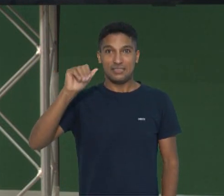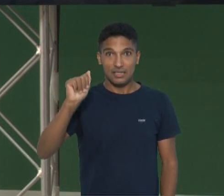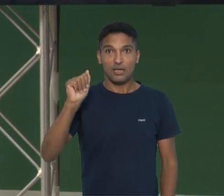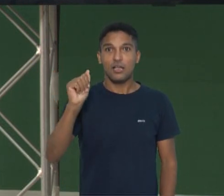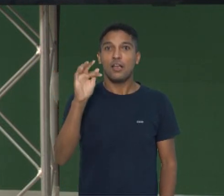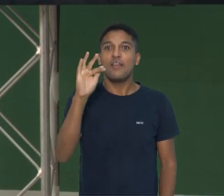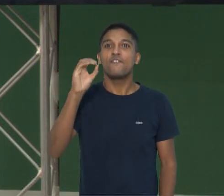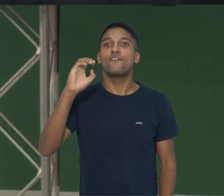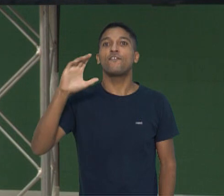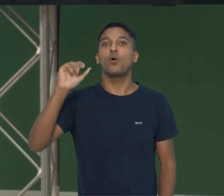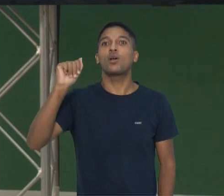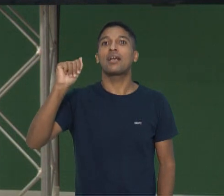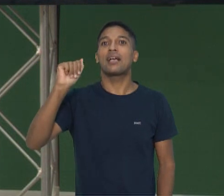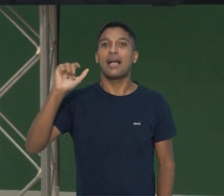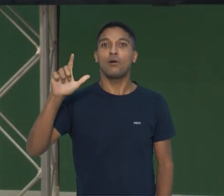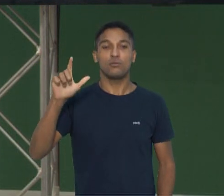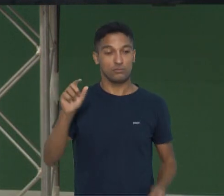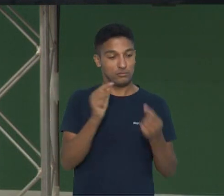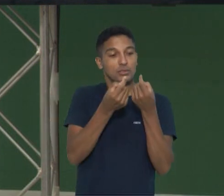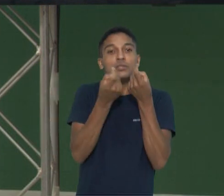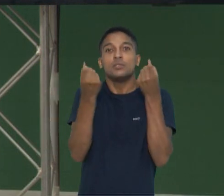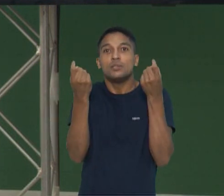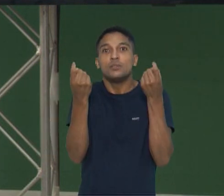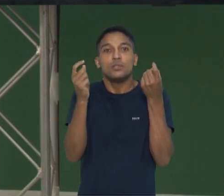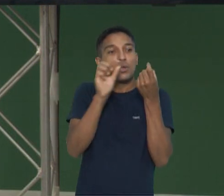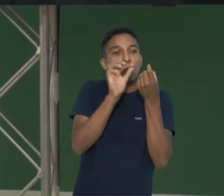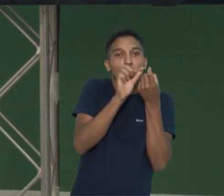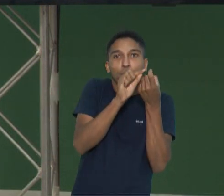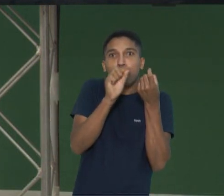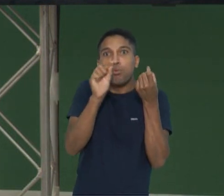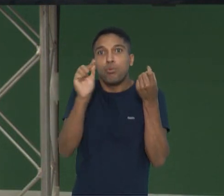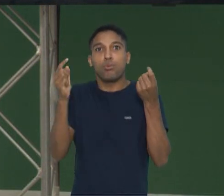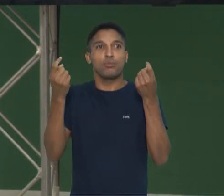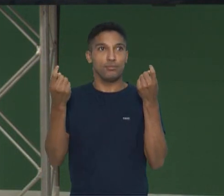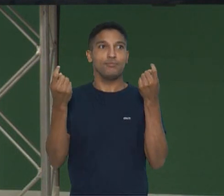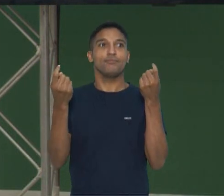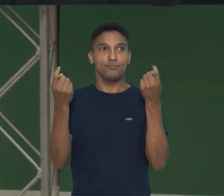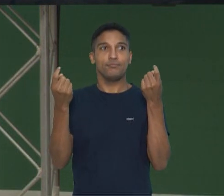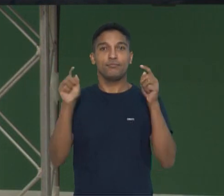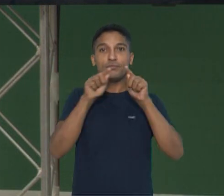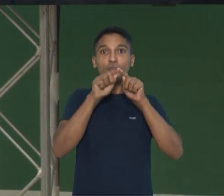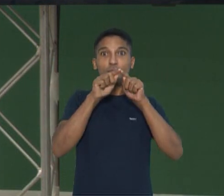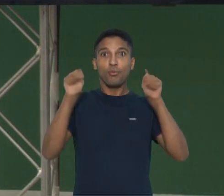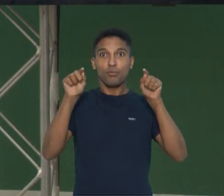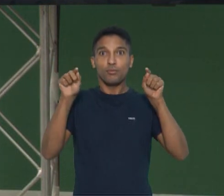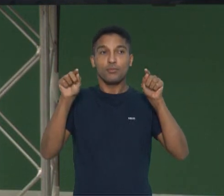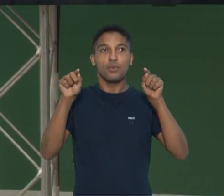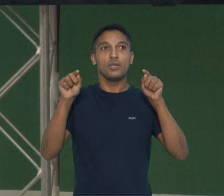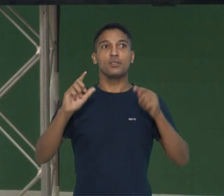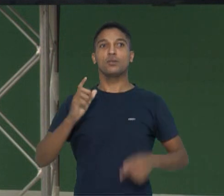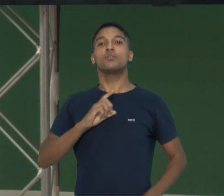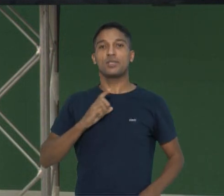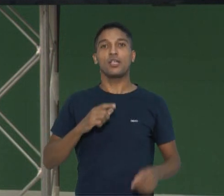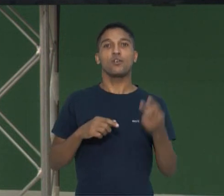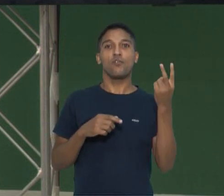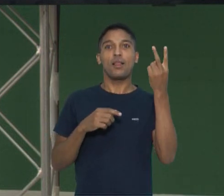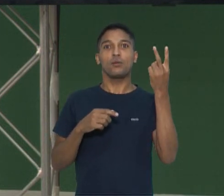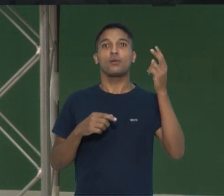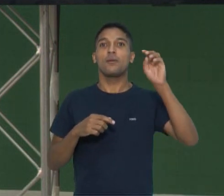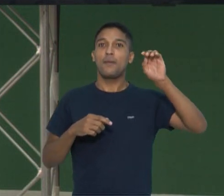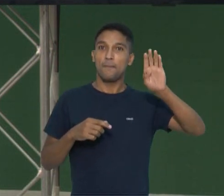foco até o outro, nós temos 6 unidades de distância. Então, nós temos os valores B e